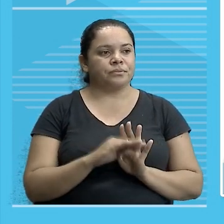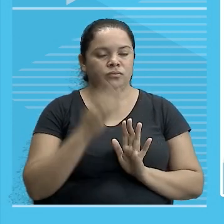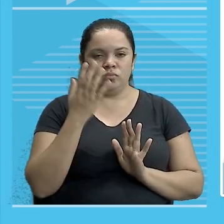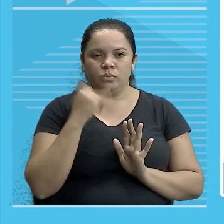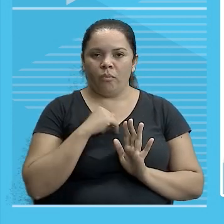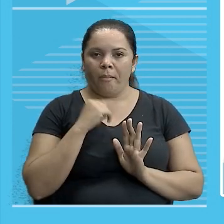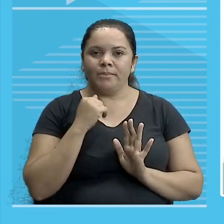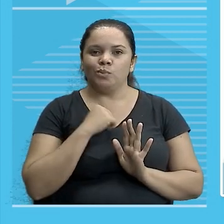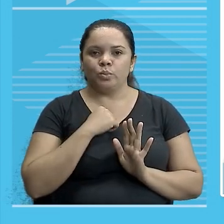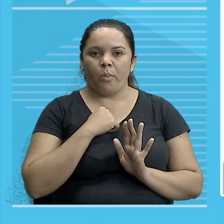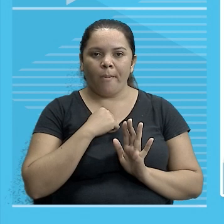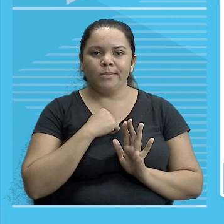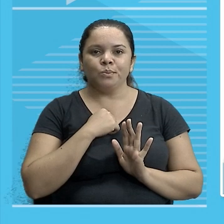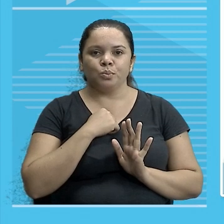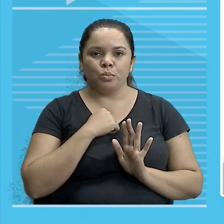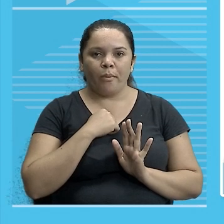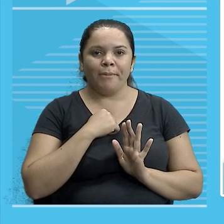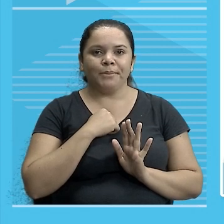mastigação,